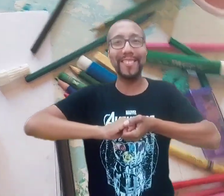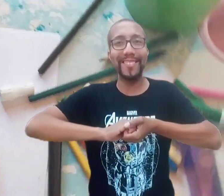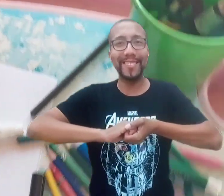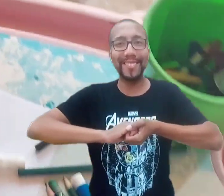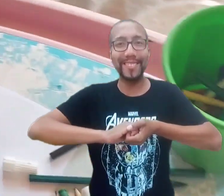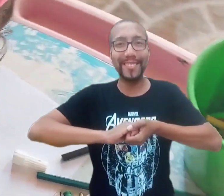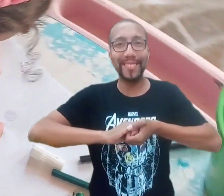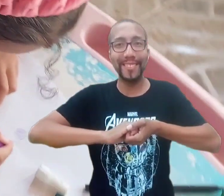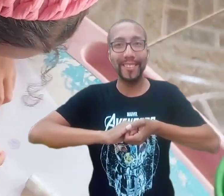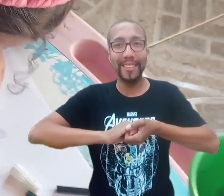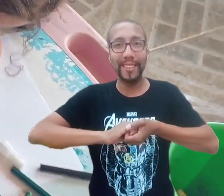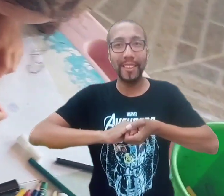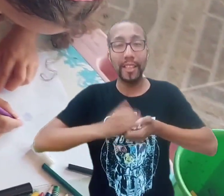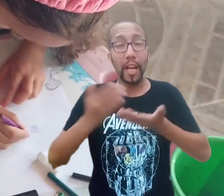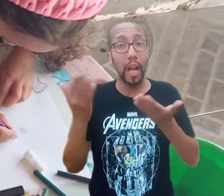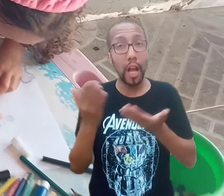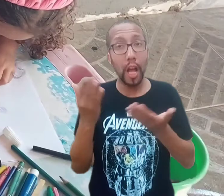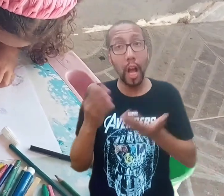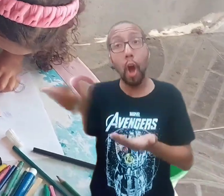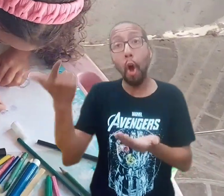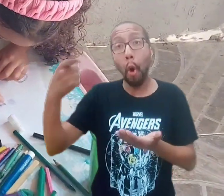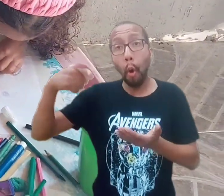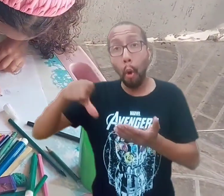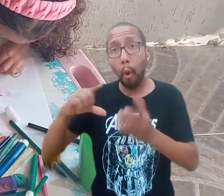Aí faz mais outra modinha.